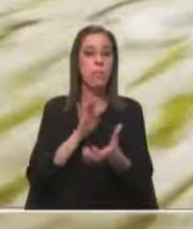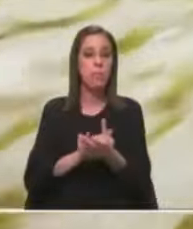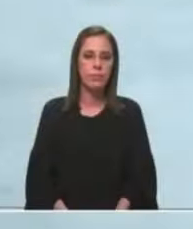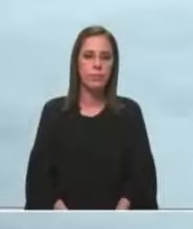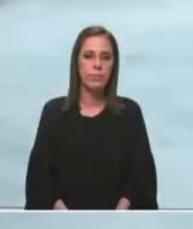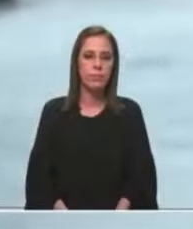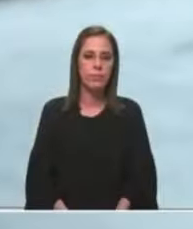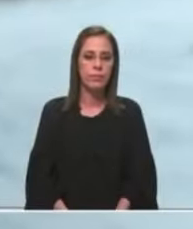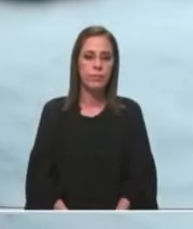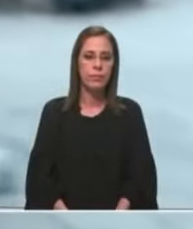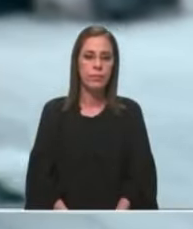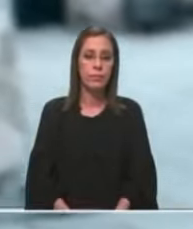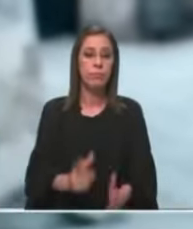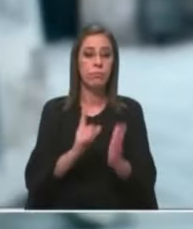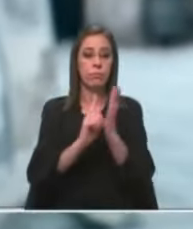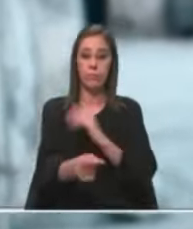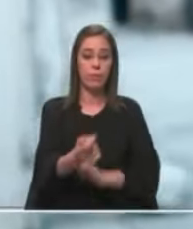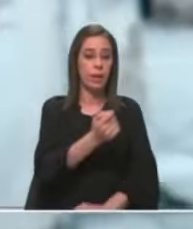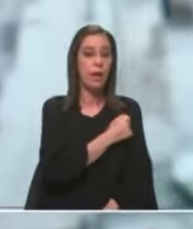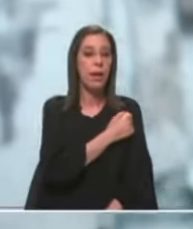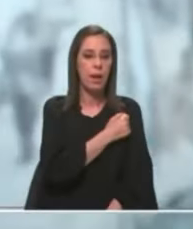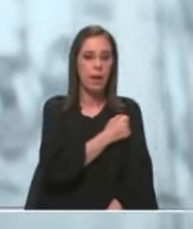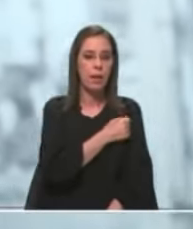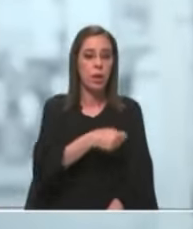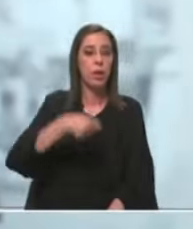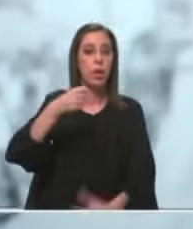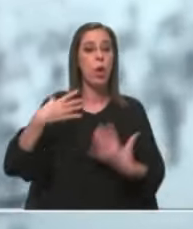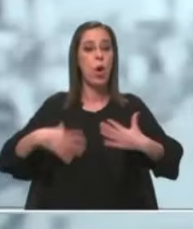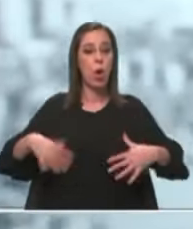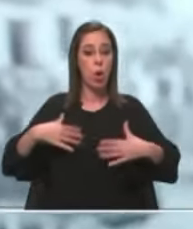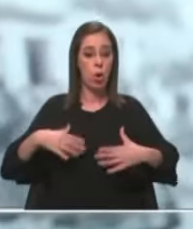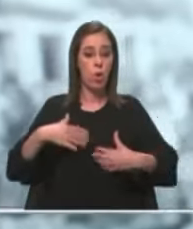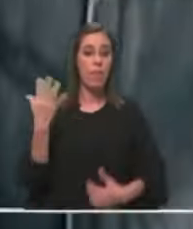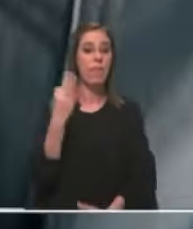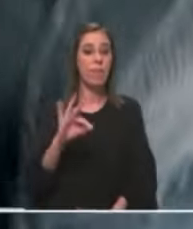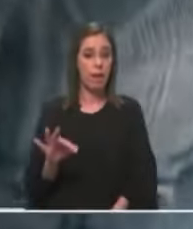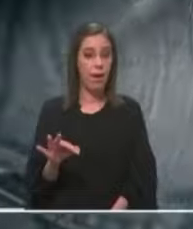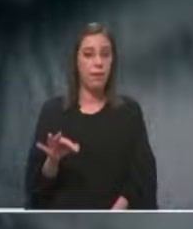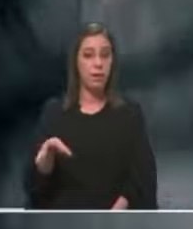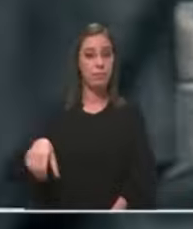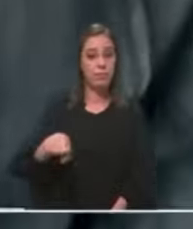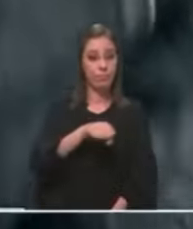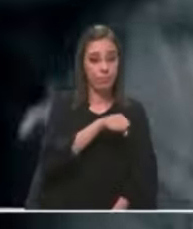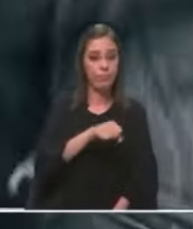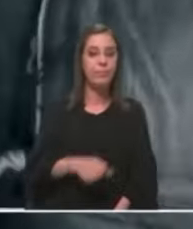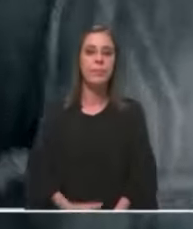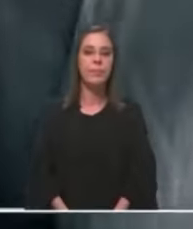com o meu irmão. Saí de casa, só com o saco de roupa que eu trouxe de França.